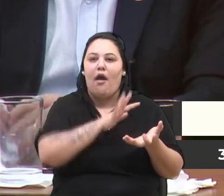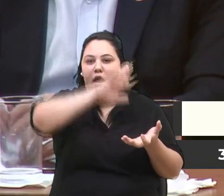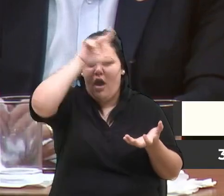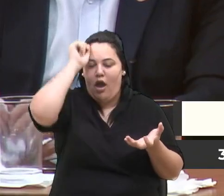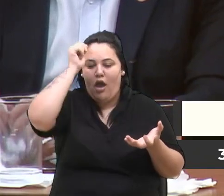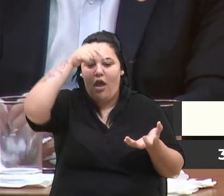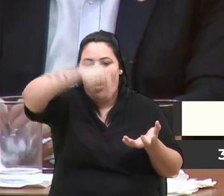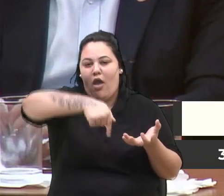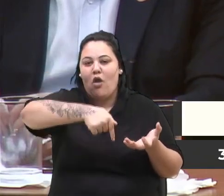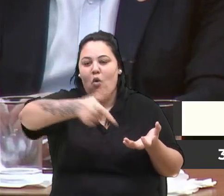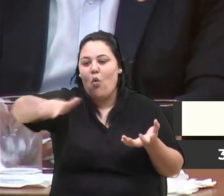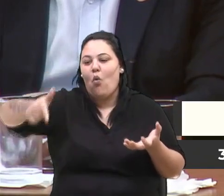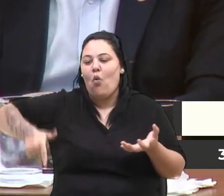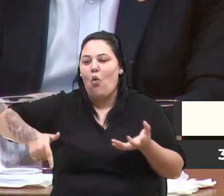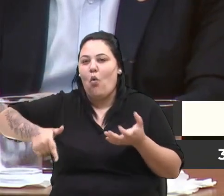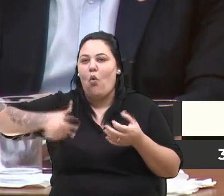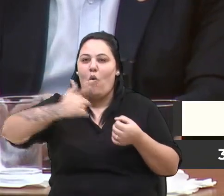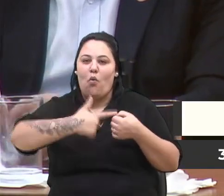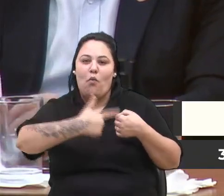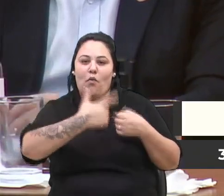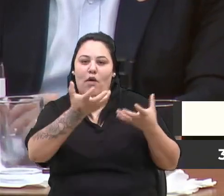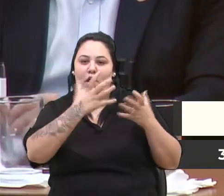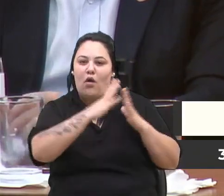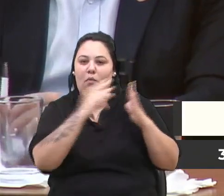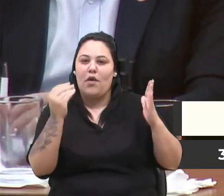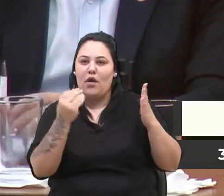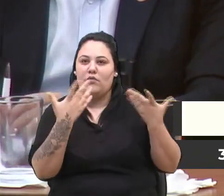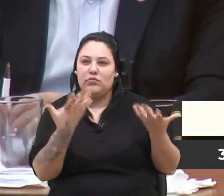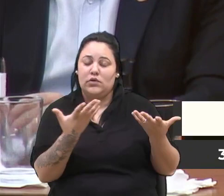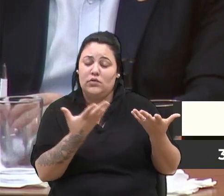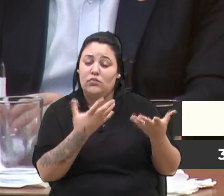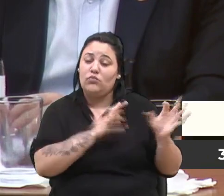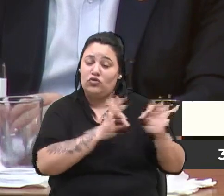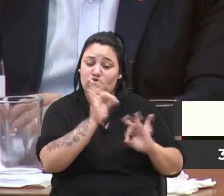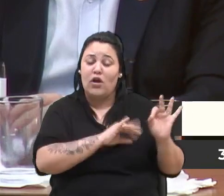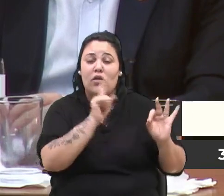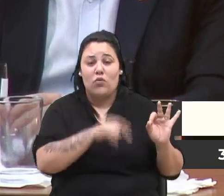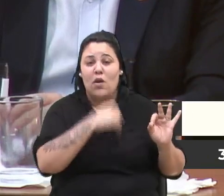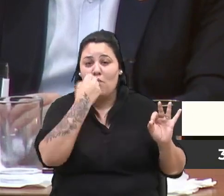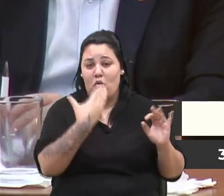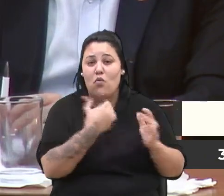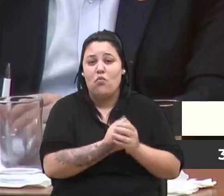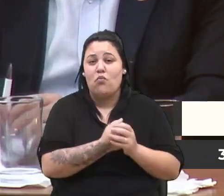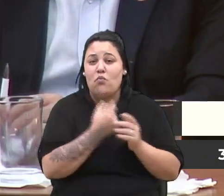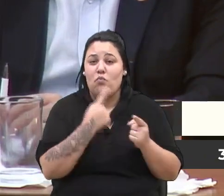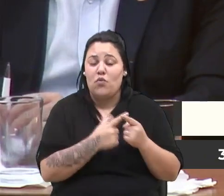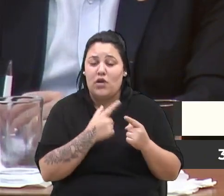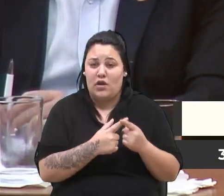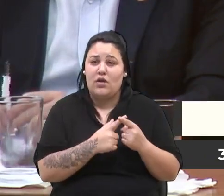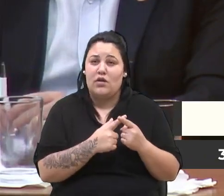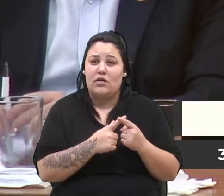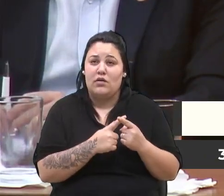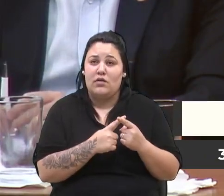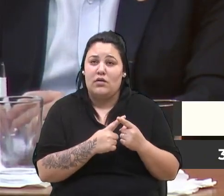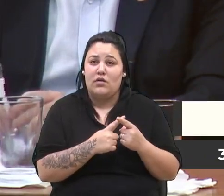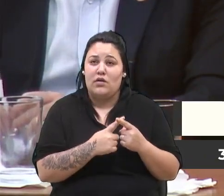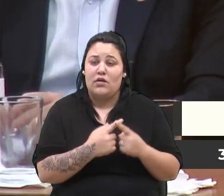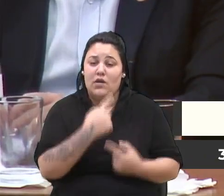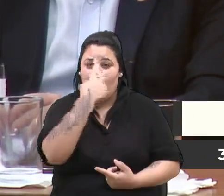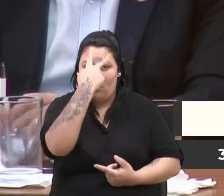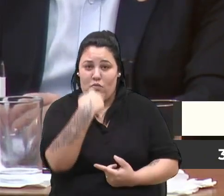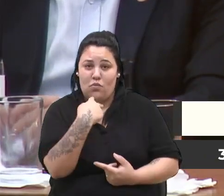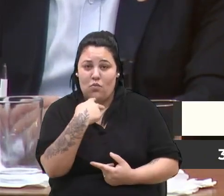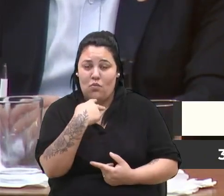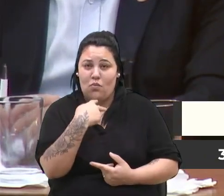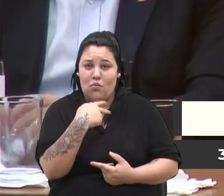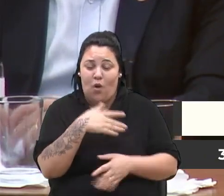fazer também. Eu disse, muito bom, então é um projeto muito bom, porque continua pessoas com cegas,